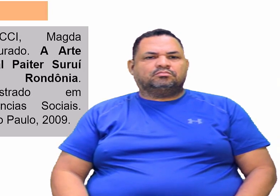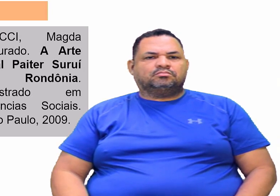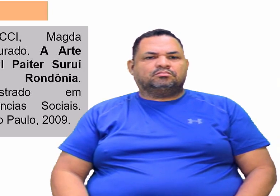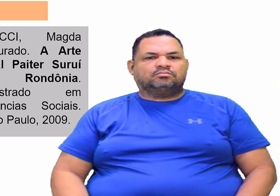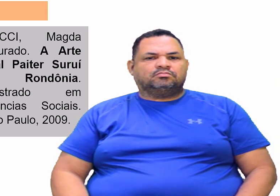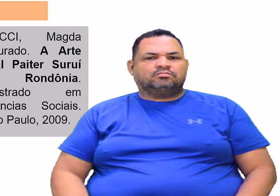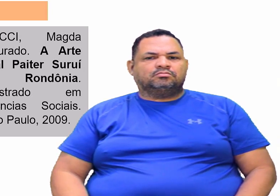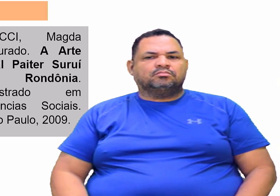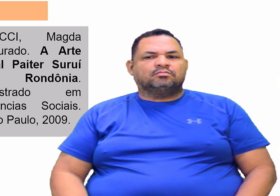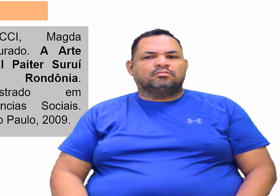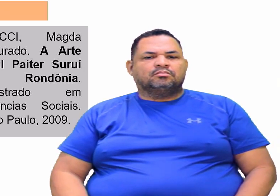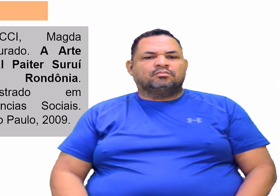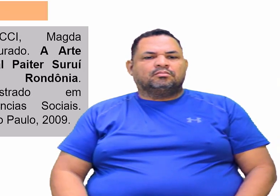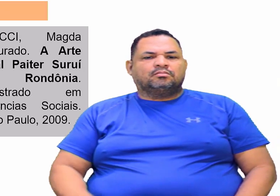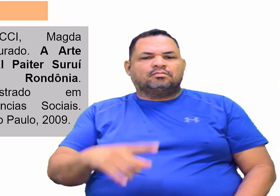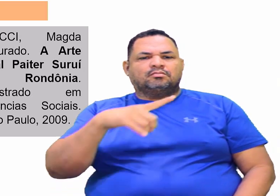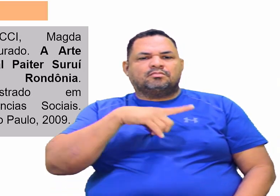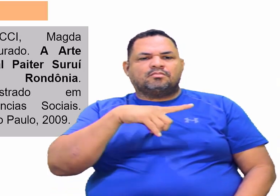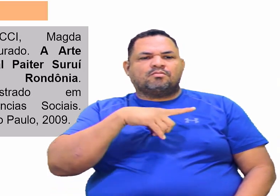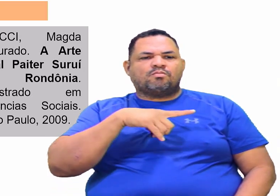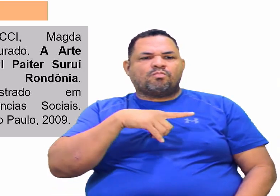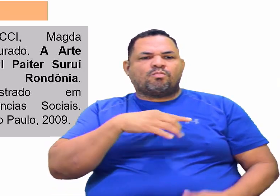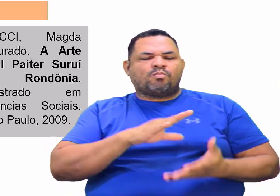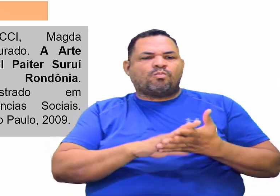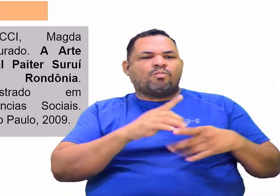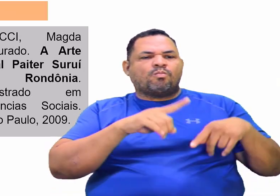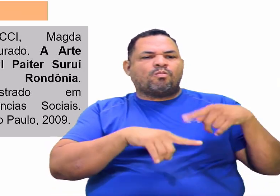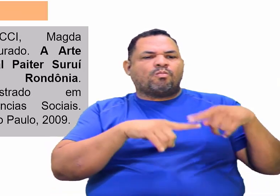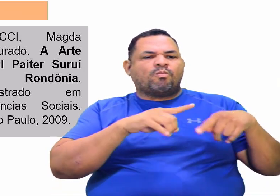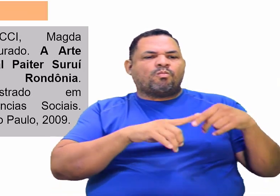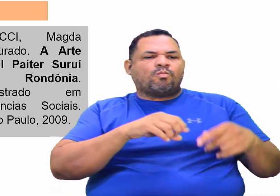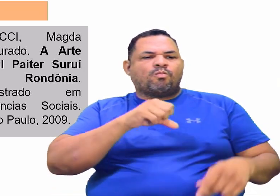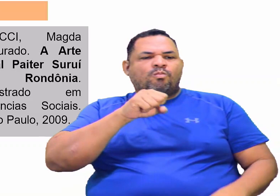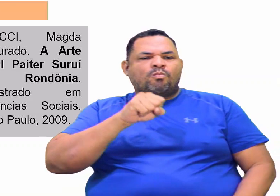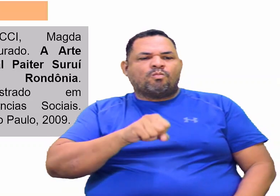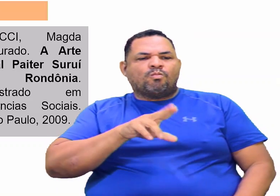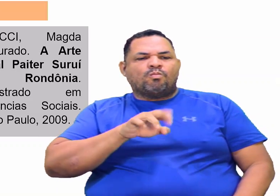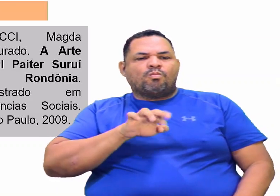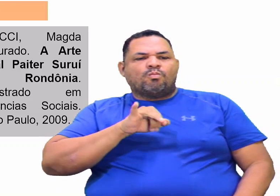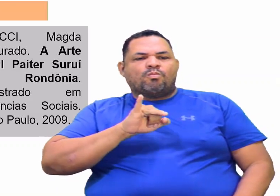estamos vendo aqui, ó, uma peça Suruí, aqui de Rondônia.